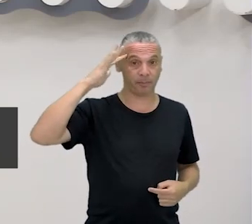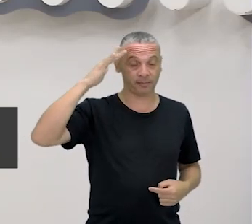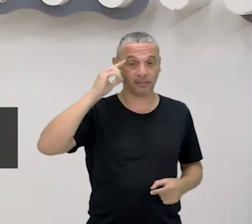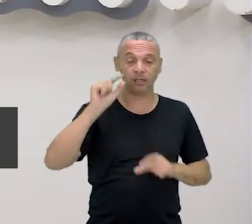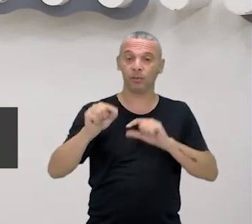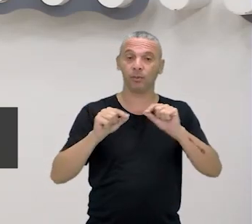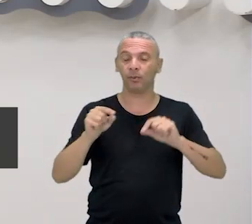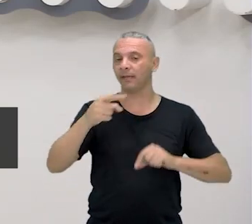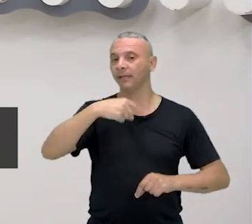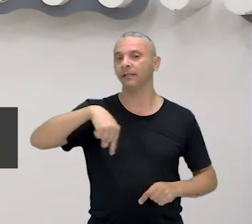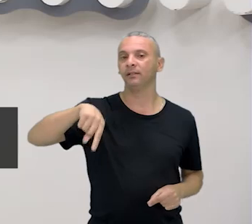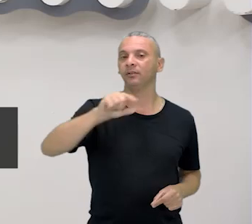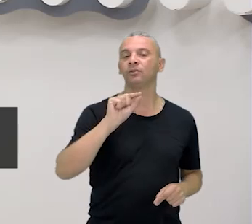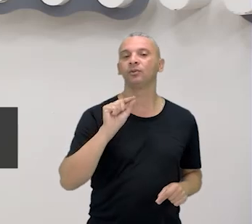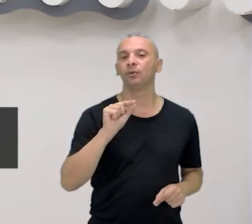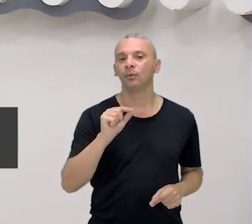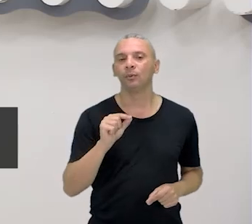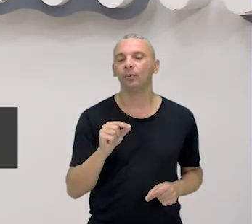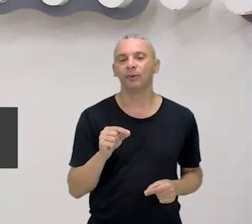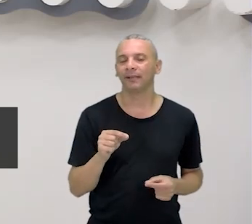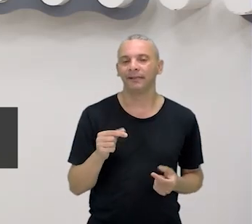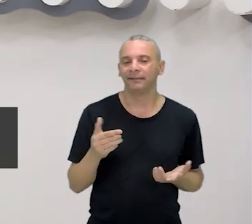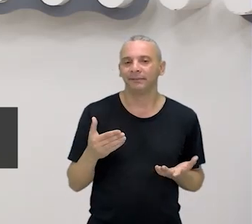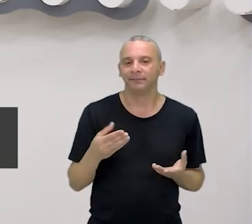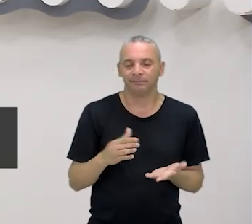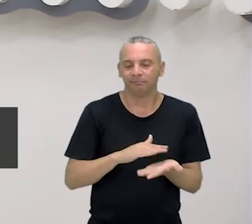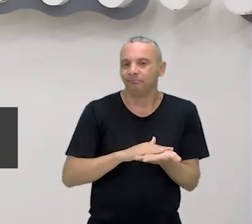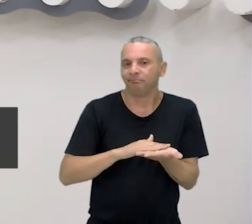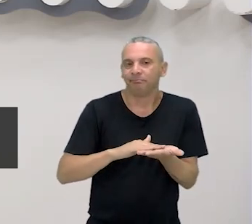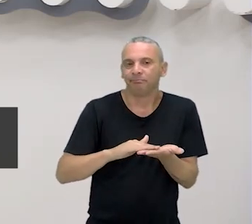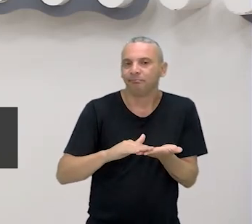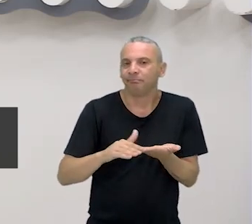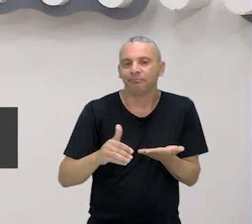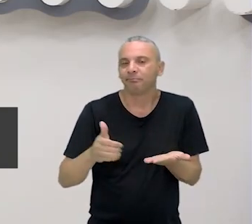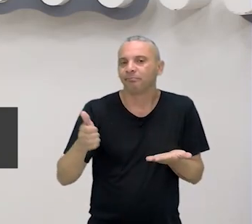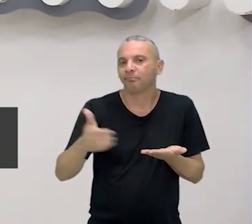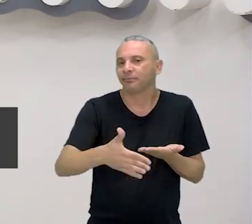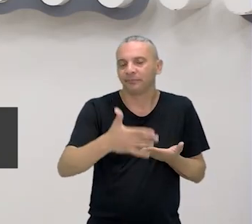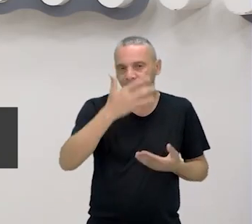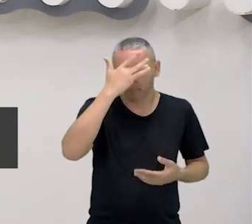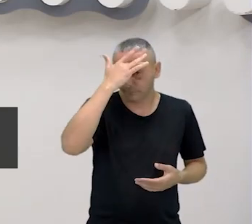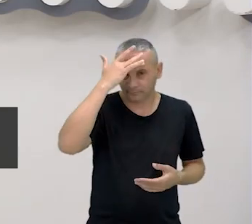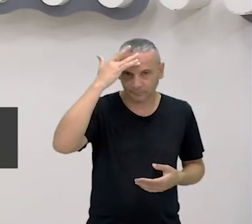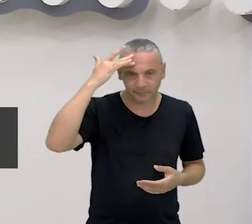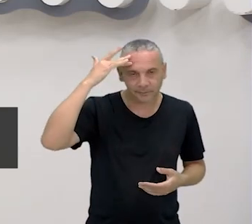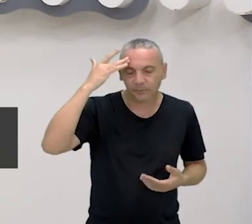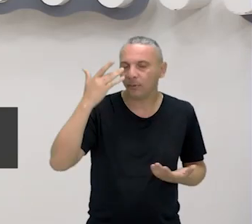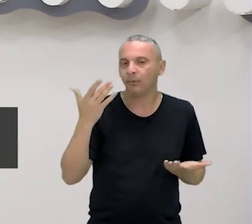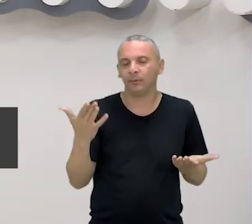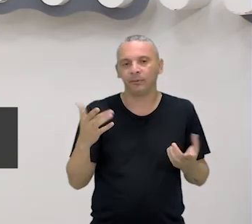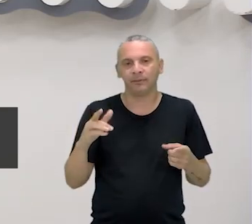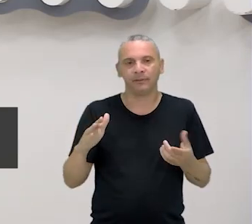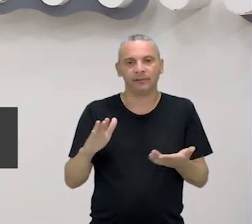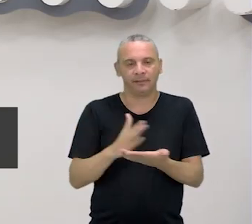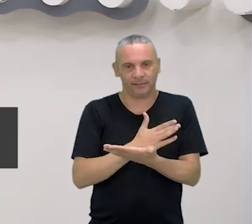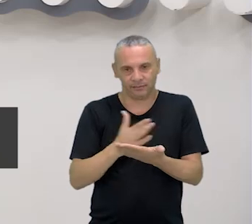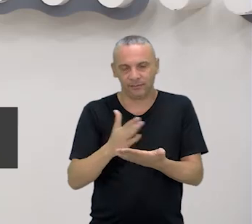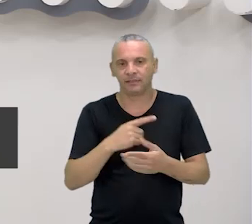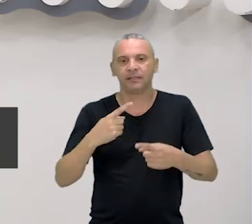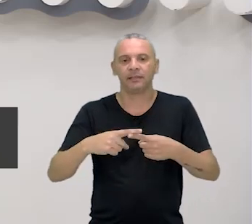muito que não passamos a valer um mamão, um melão de quinta categoria, maduro demais, estragado, né, Carlos?